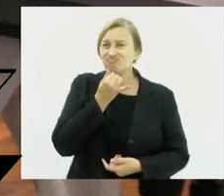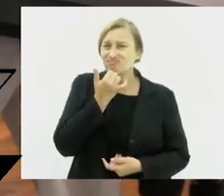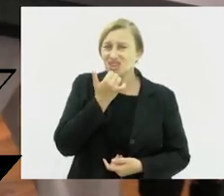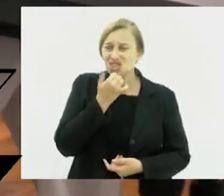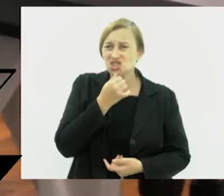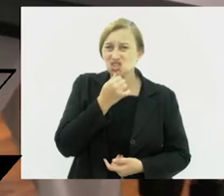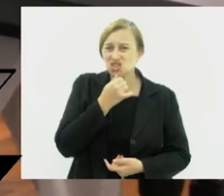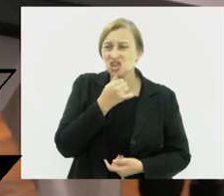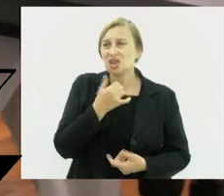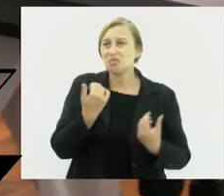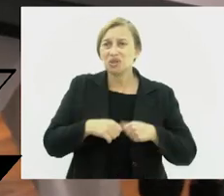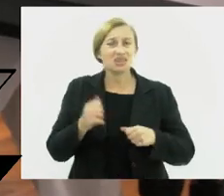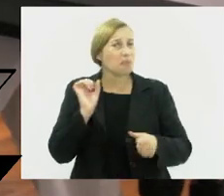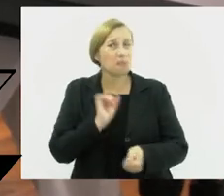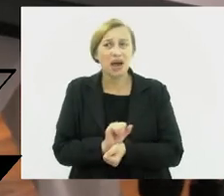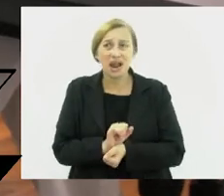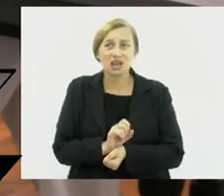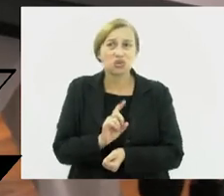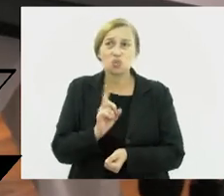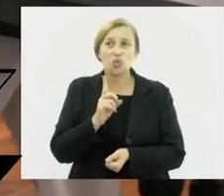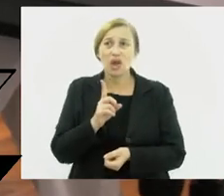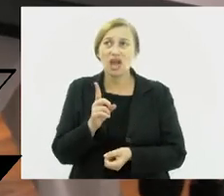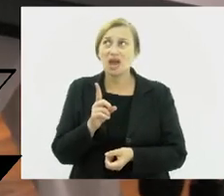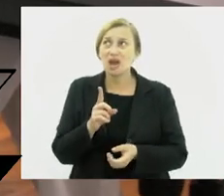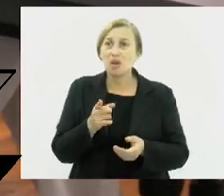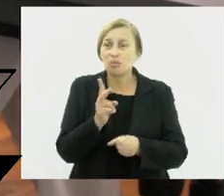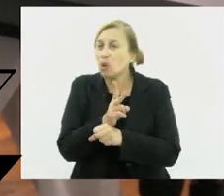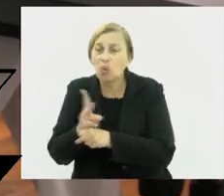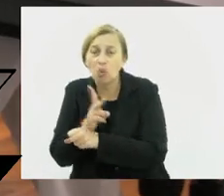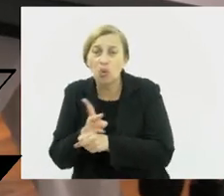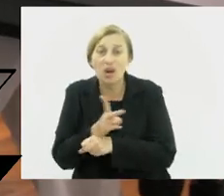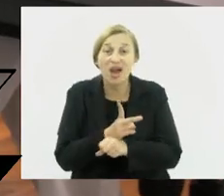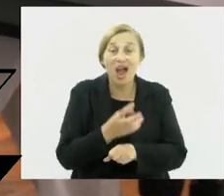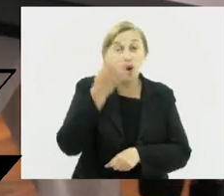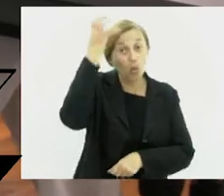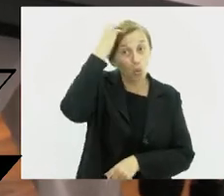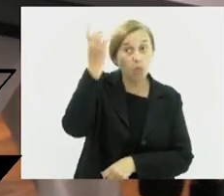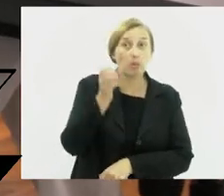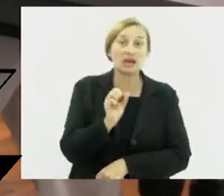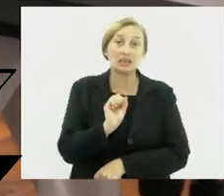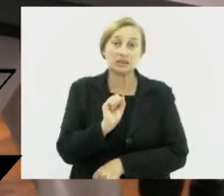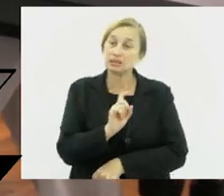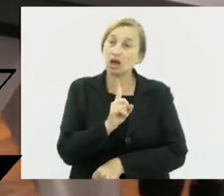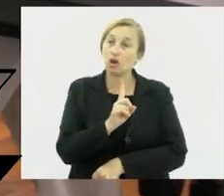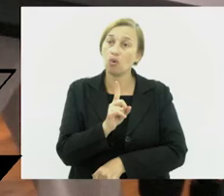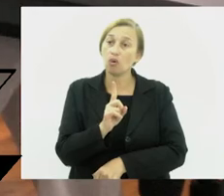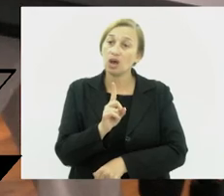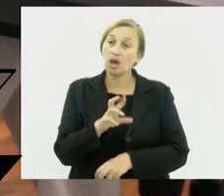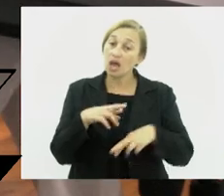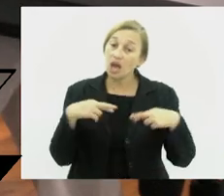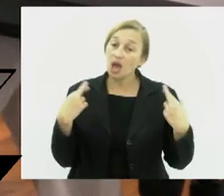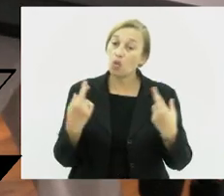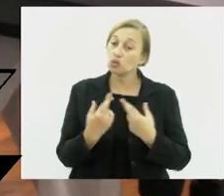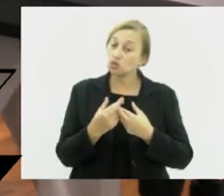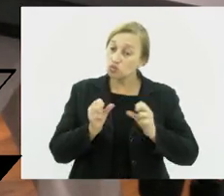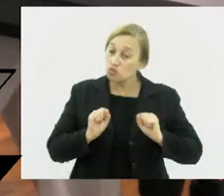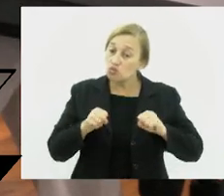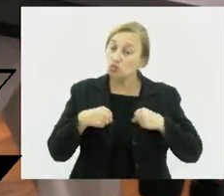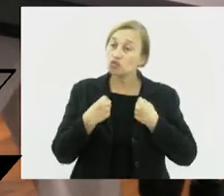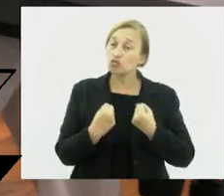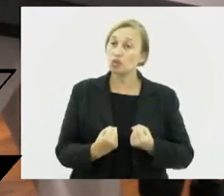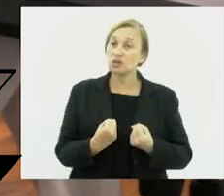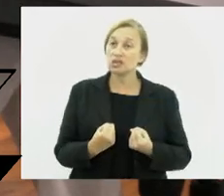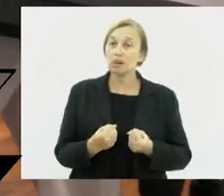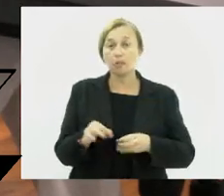gente tem que parar. Não, não é querer arrumar culpados, mas a gente unir força para organizar de uma maneira